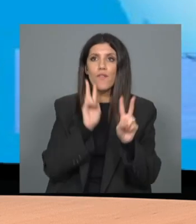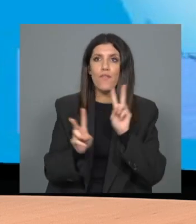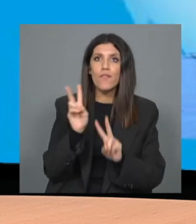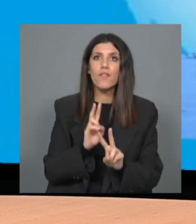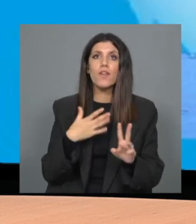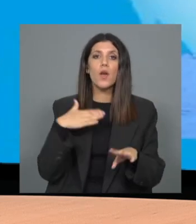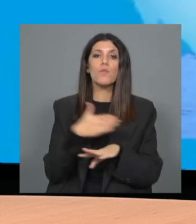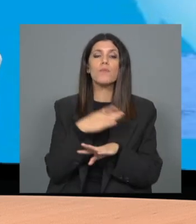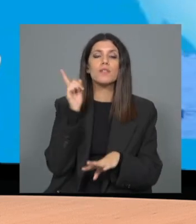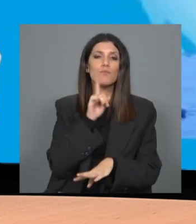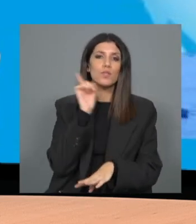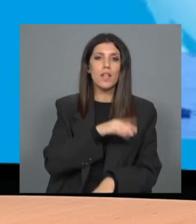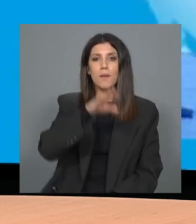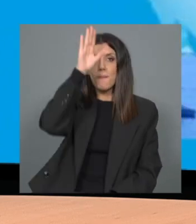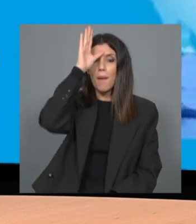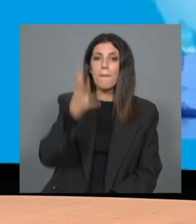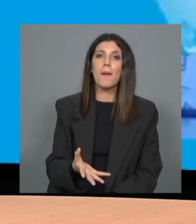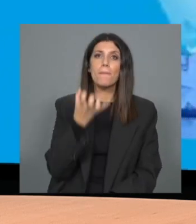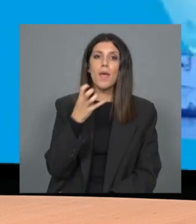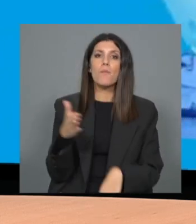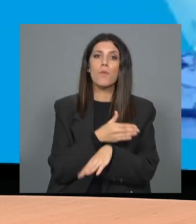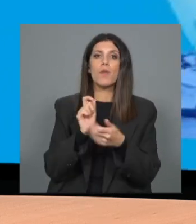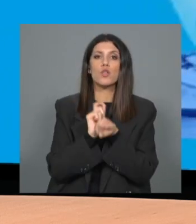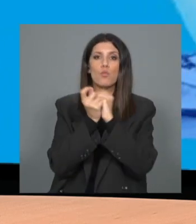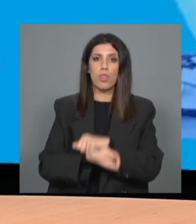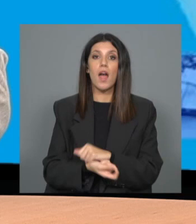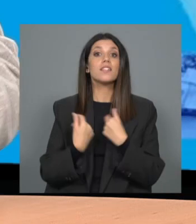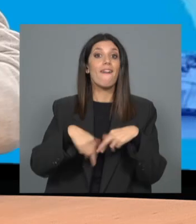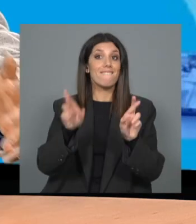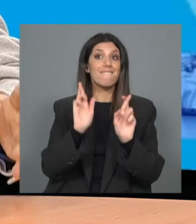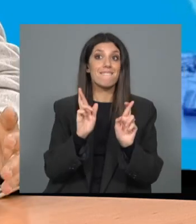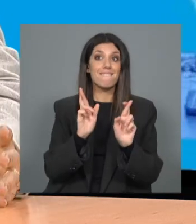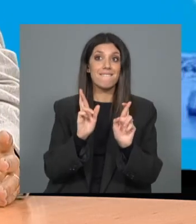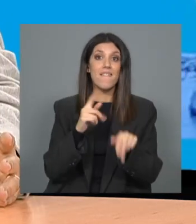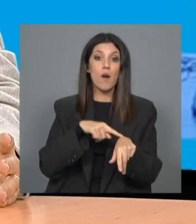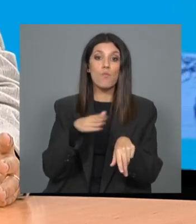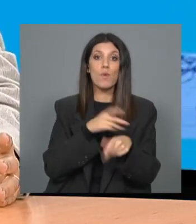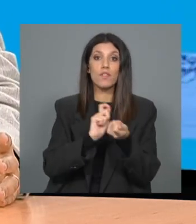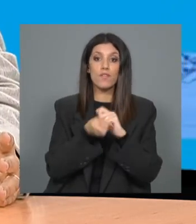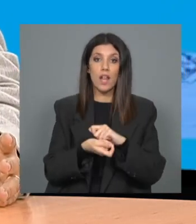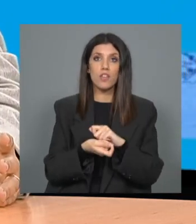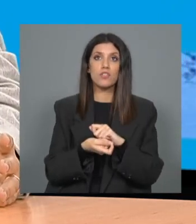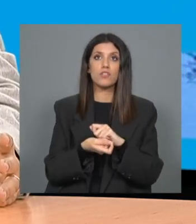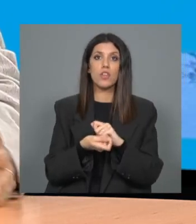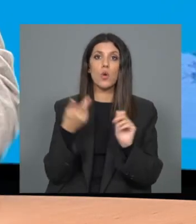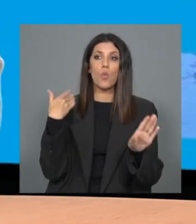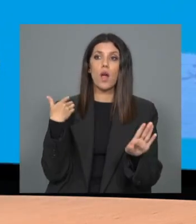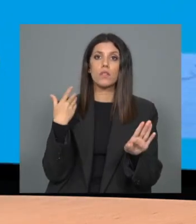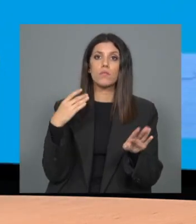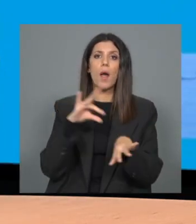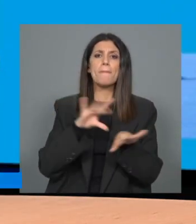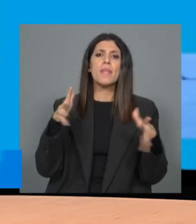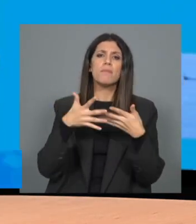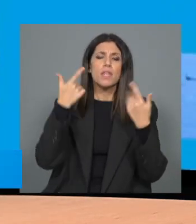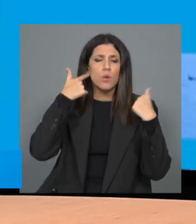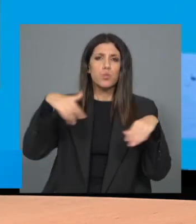que o Papa quer que seja efetivamente um ponto de viragem. E nós esperamos que seja um ponto de viragem não só em relação àquilo que vivemos com a pandemia, mas